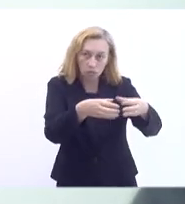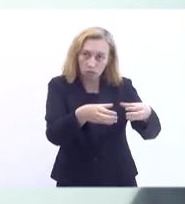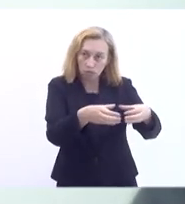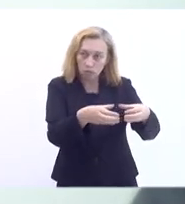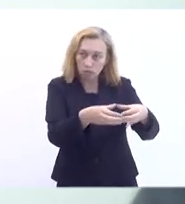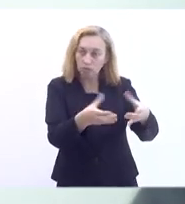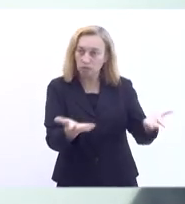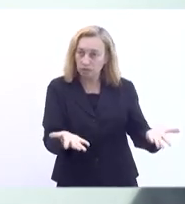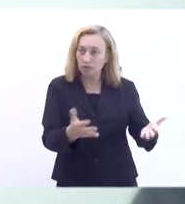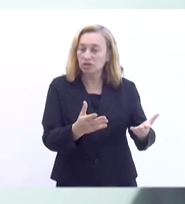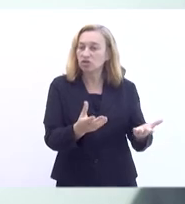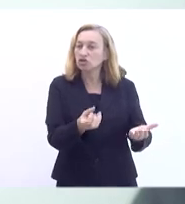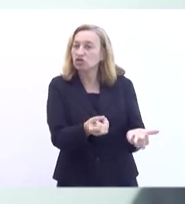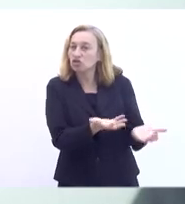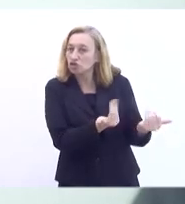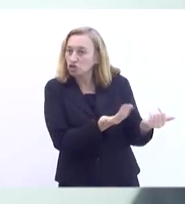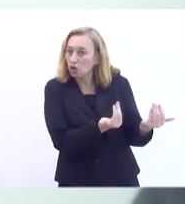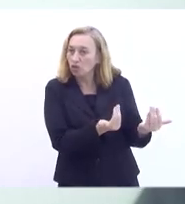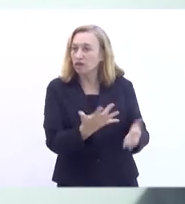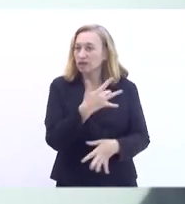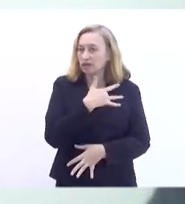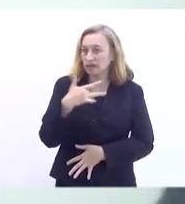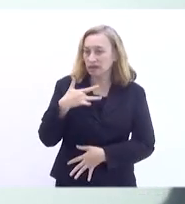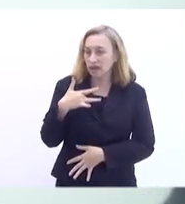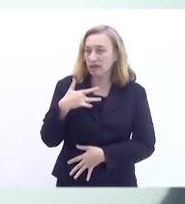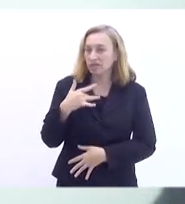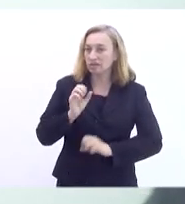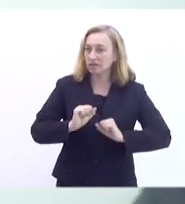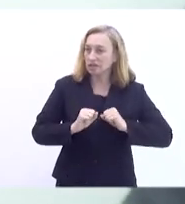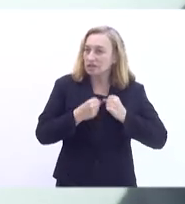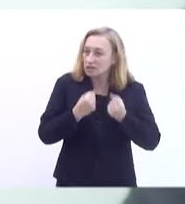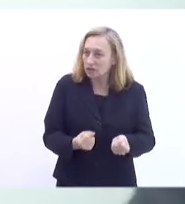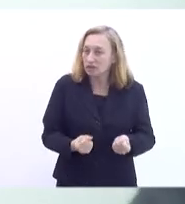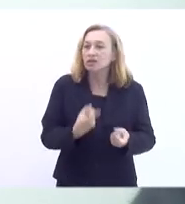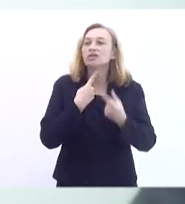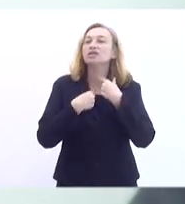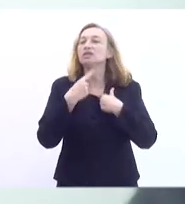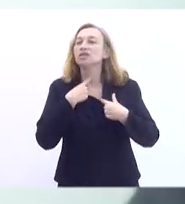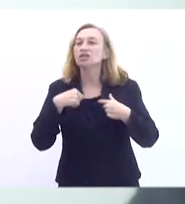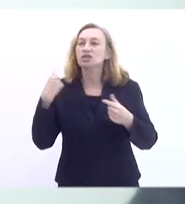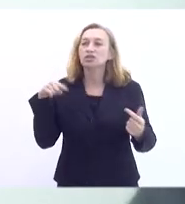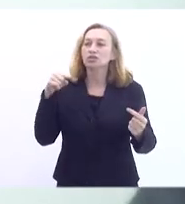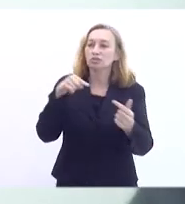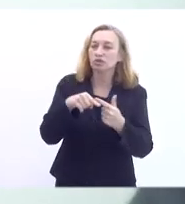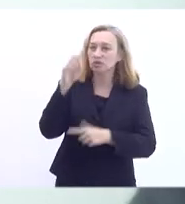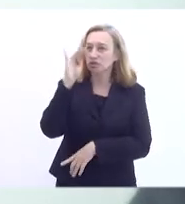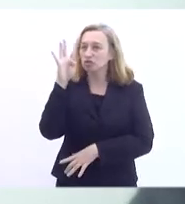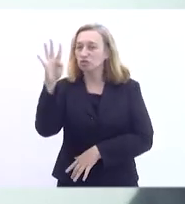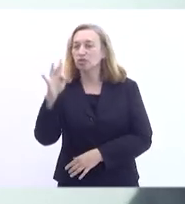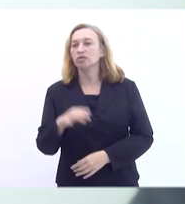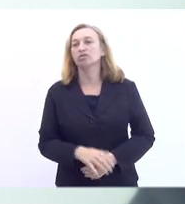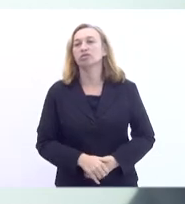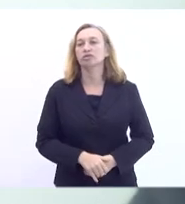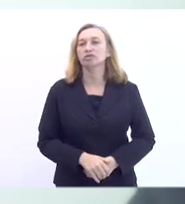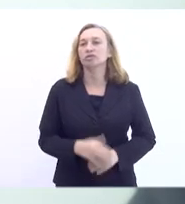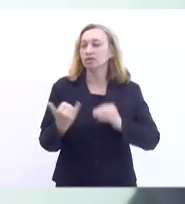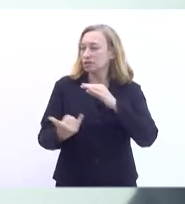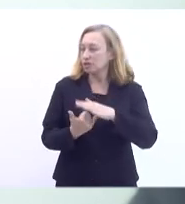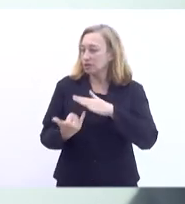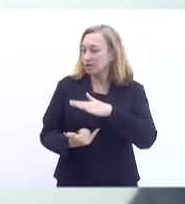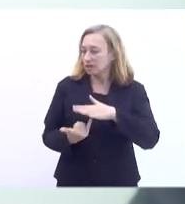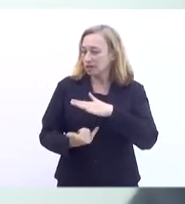de jovens ao e em busca do seu objetivo dos seus sons e a